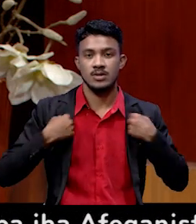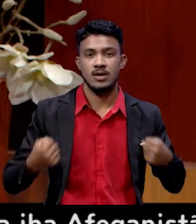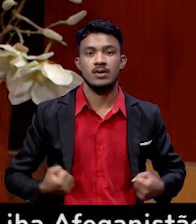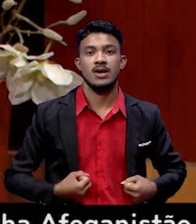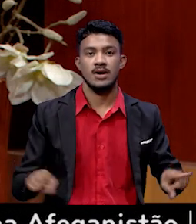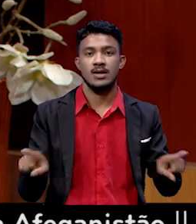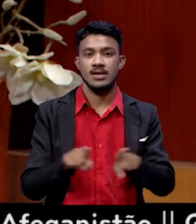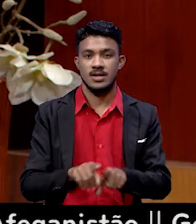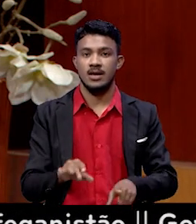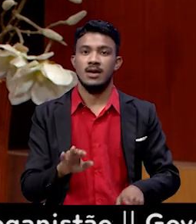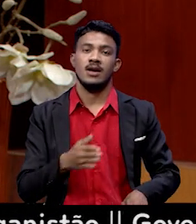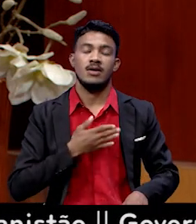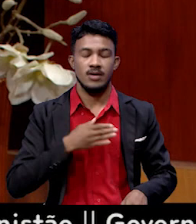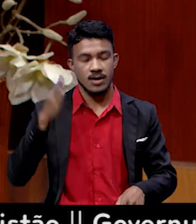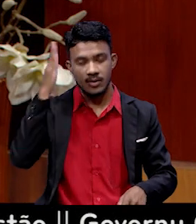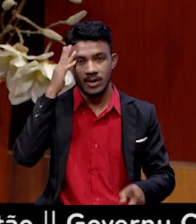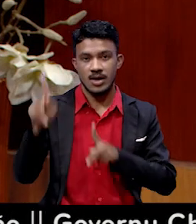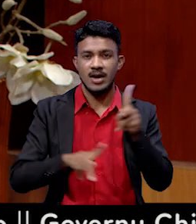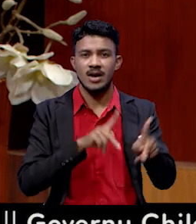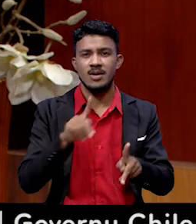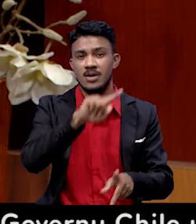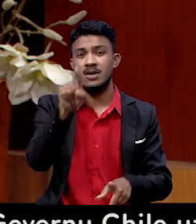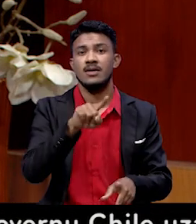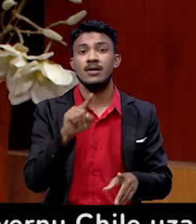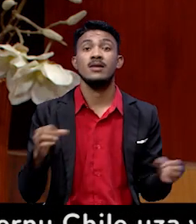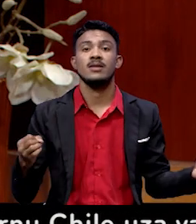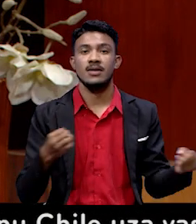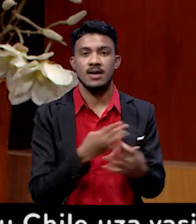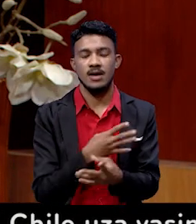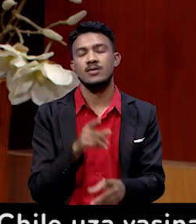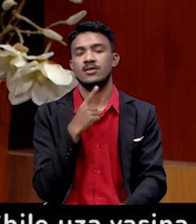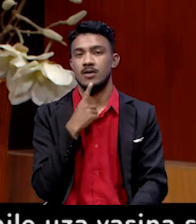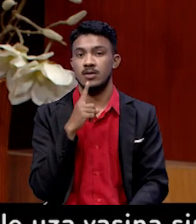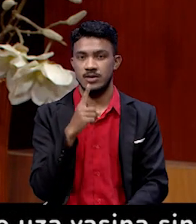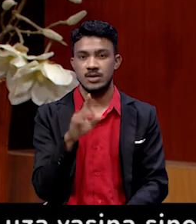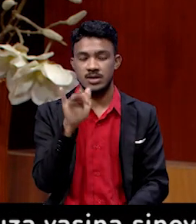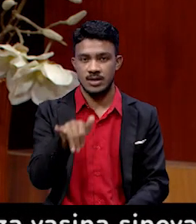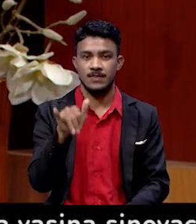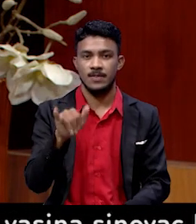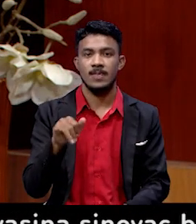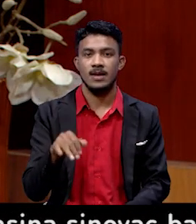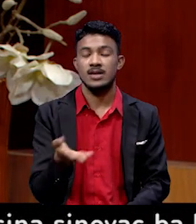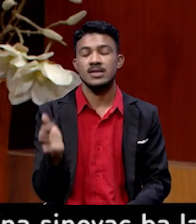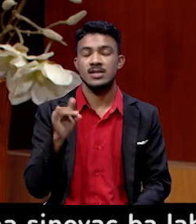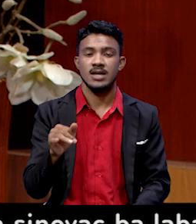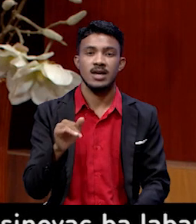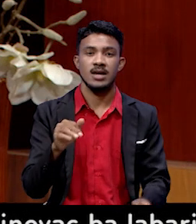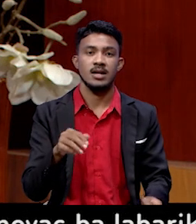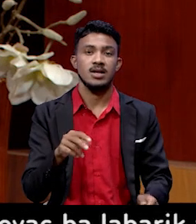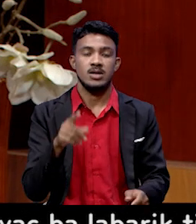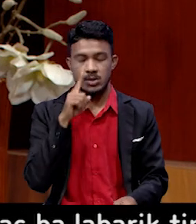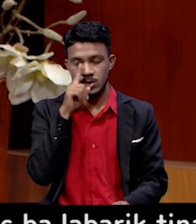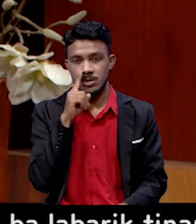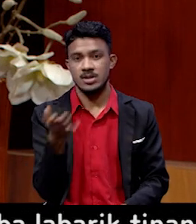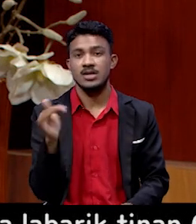uma noite que a população dúvida está o que sim, tamba se sira sua, mas sira positivo, ser tem